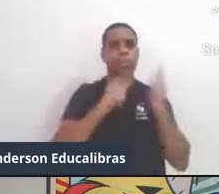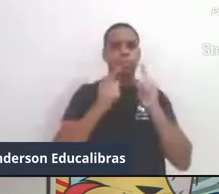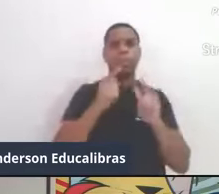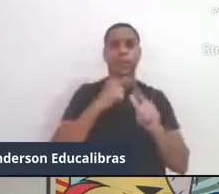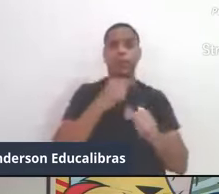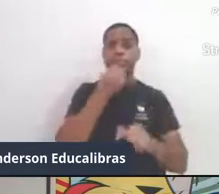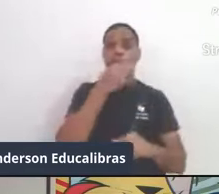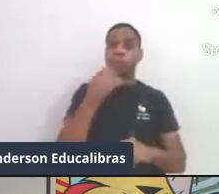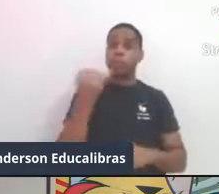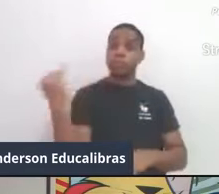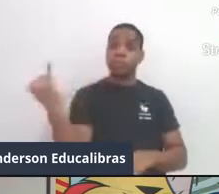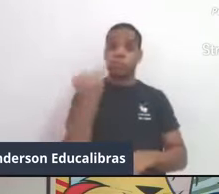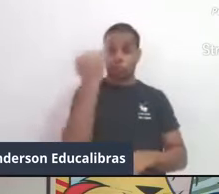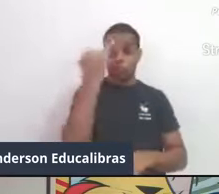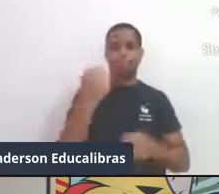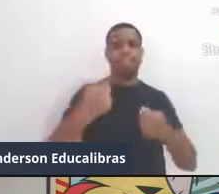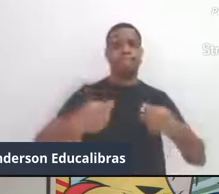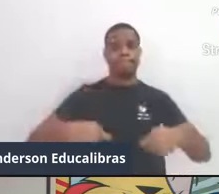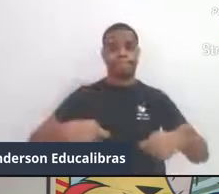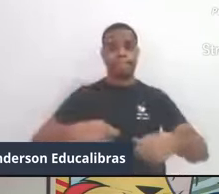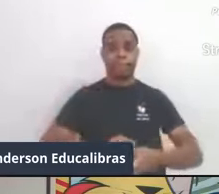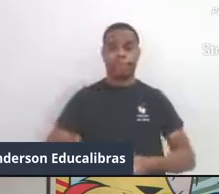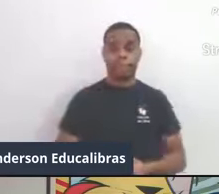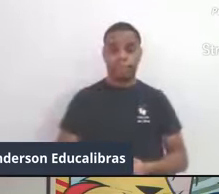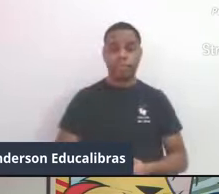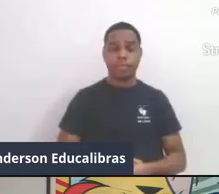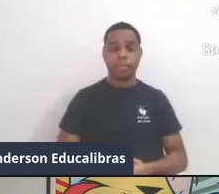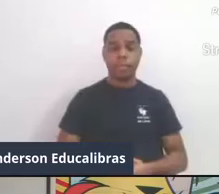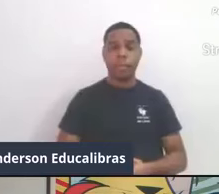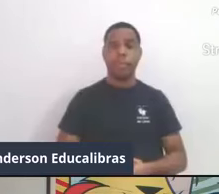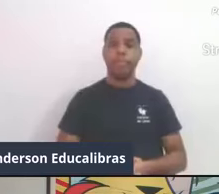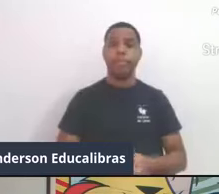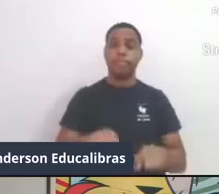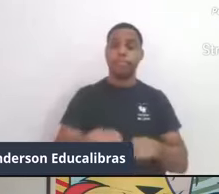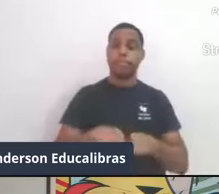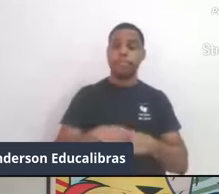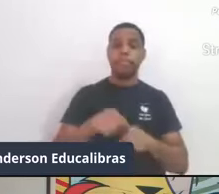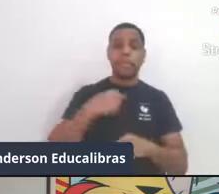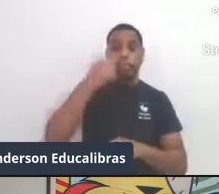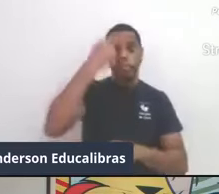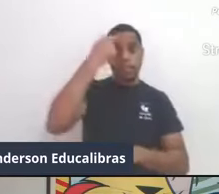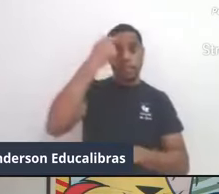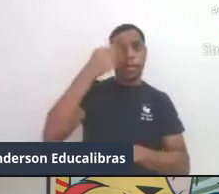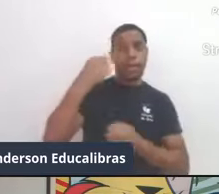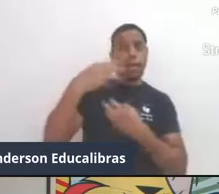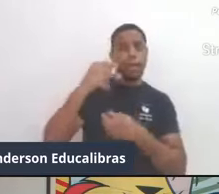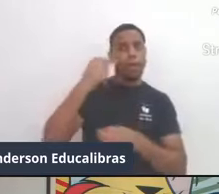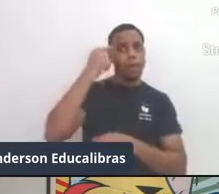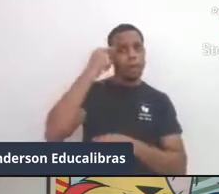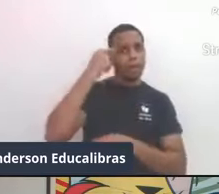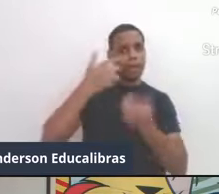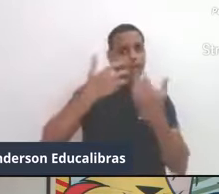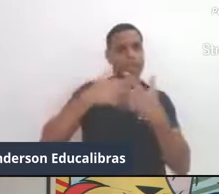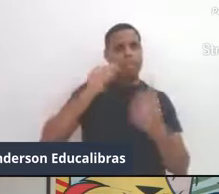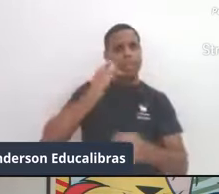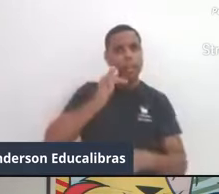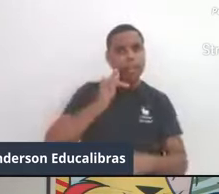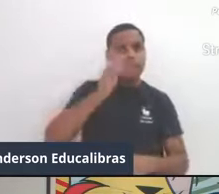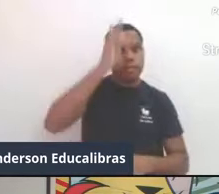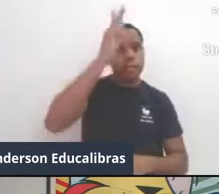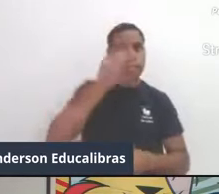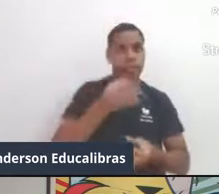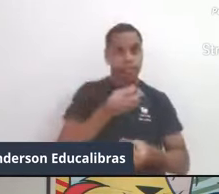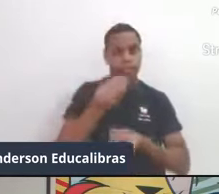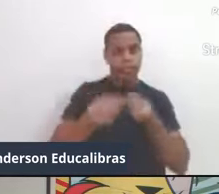muito importante e necessário. Eu diria que isso nos dá um ensinamento para o futuro também, poder combinar melhor